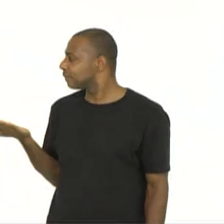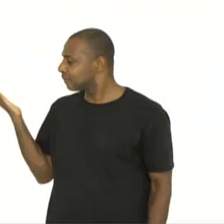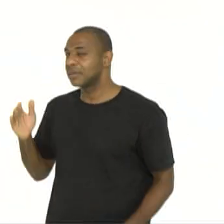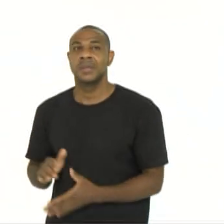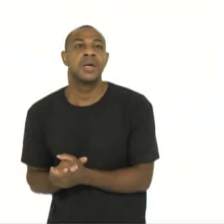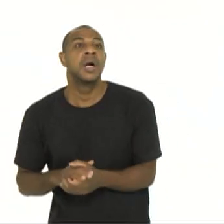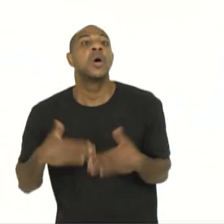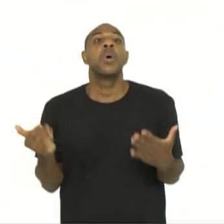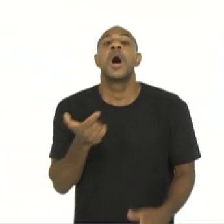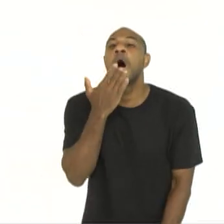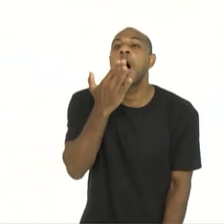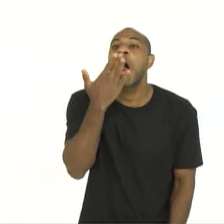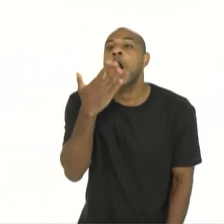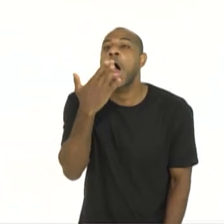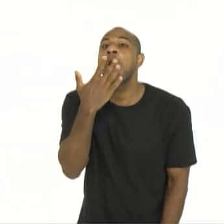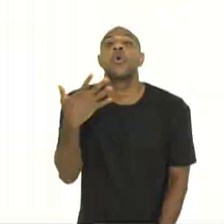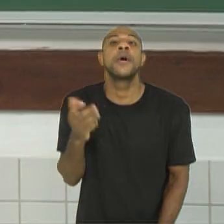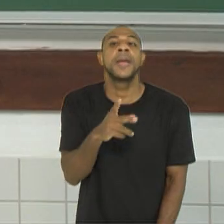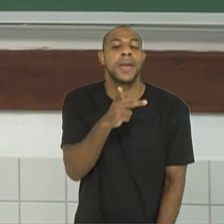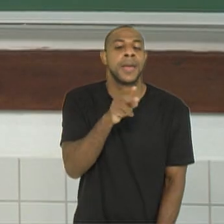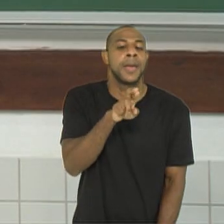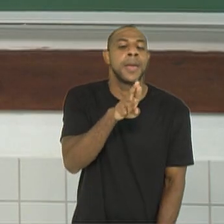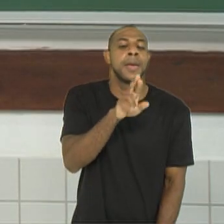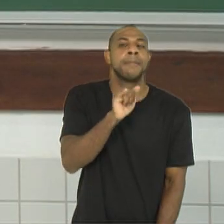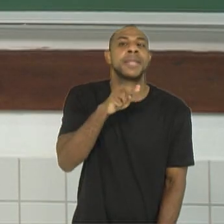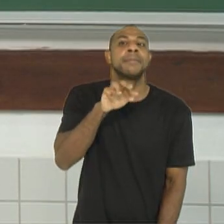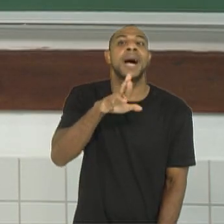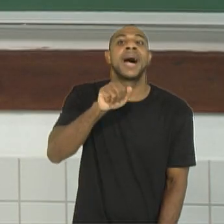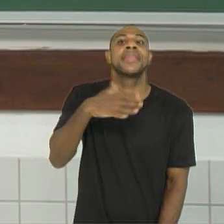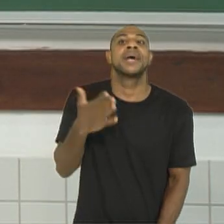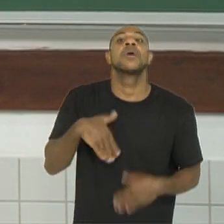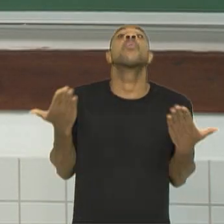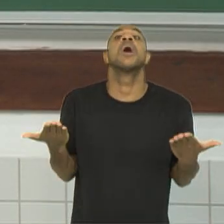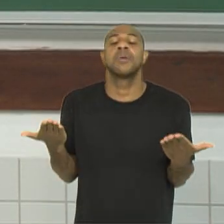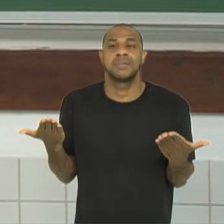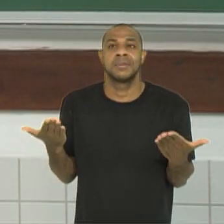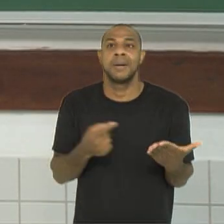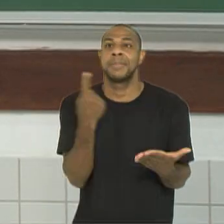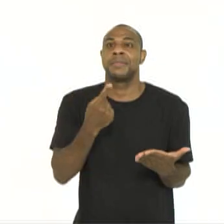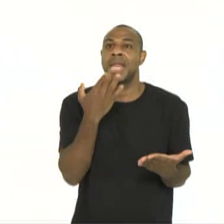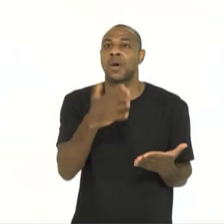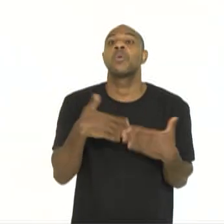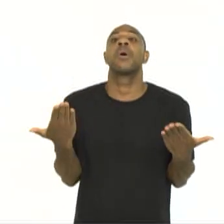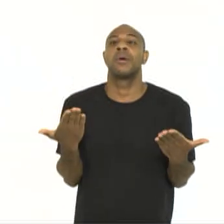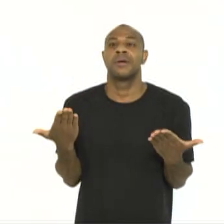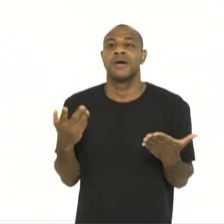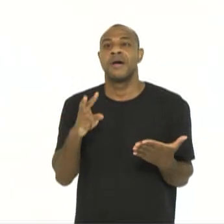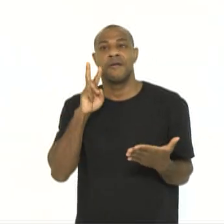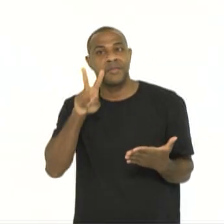Quais são as cores primárias? Olha só, acabamos de falar sobre isso. Já já a gente volta para ver a resposta.